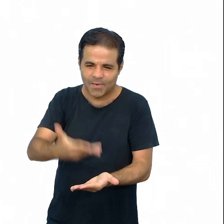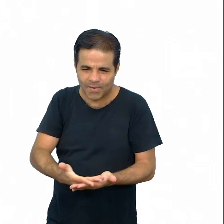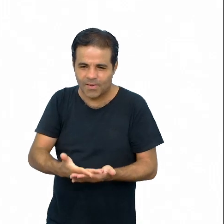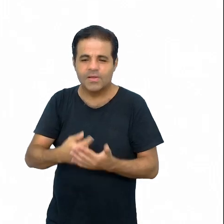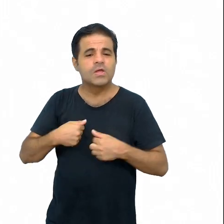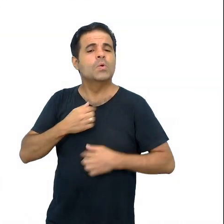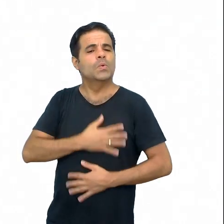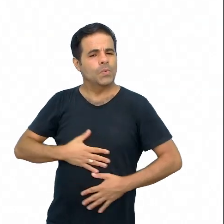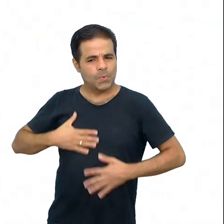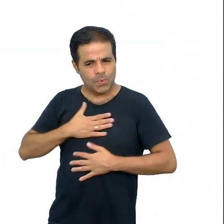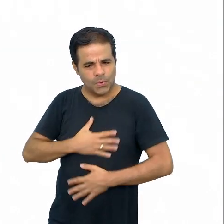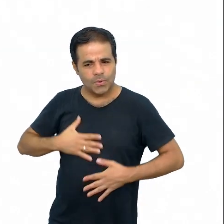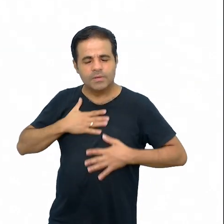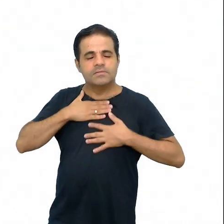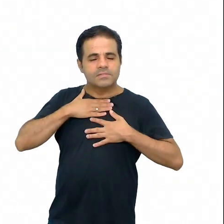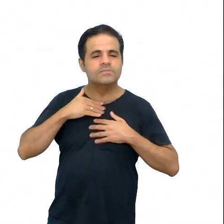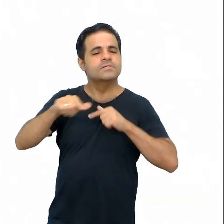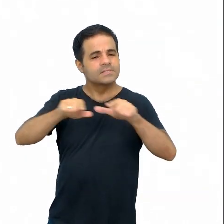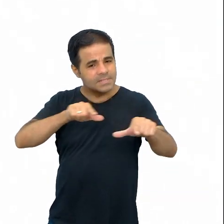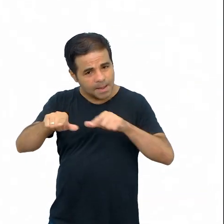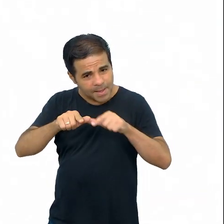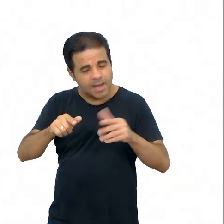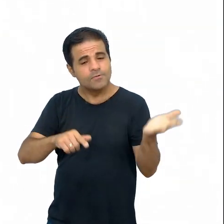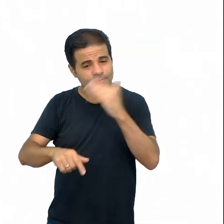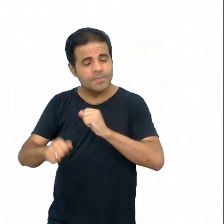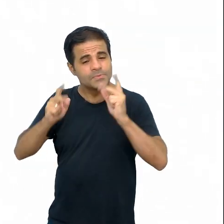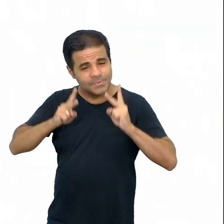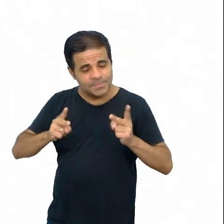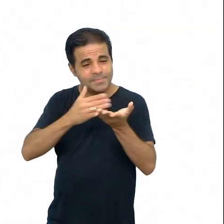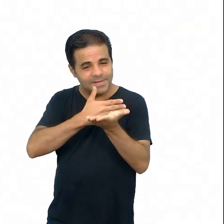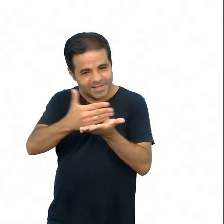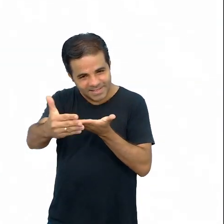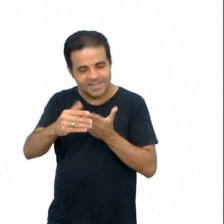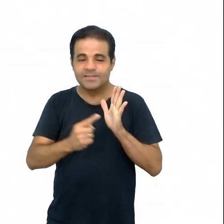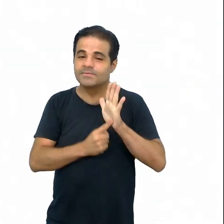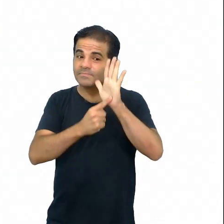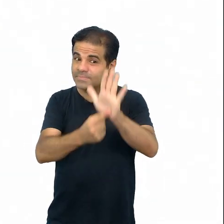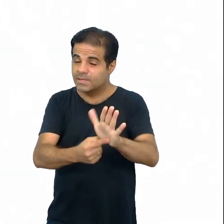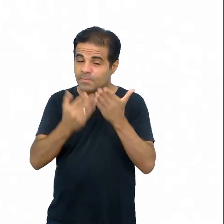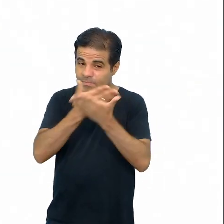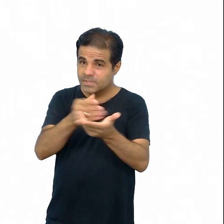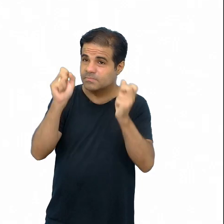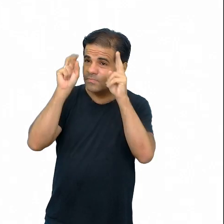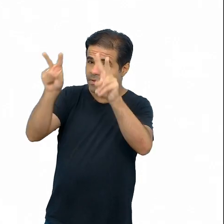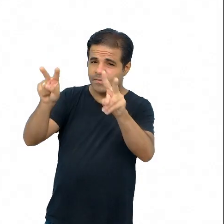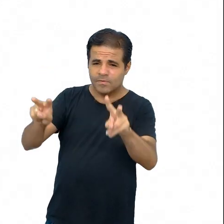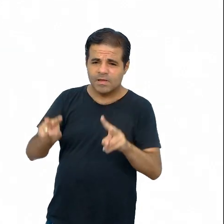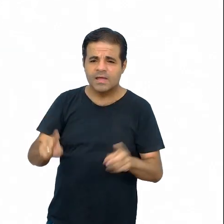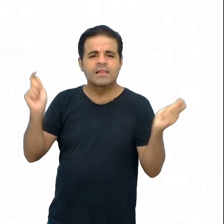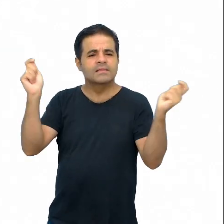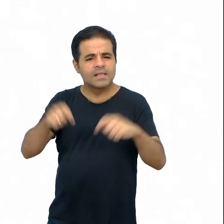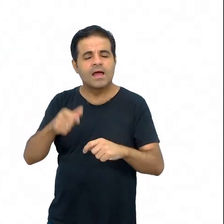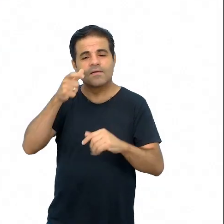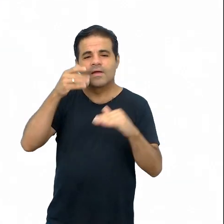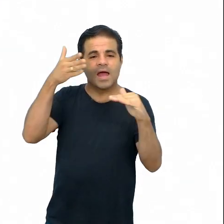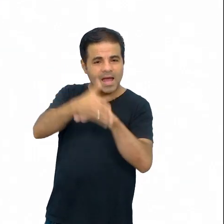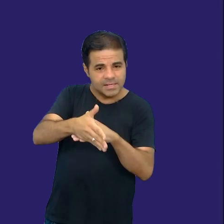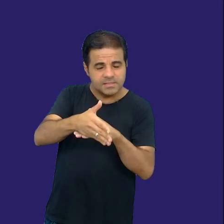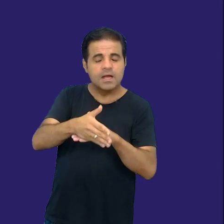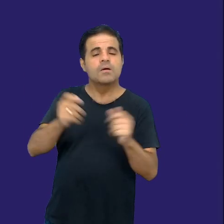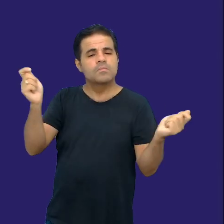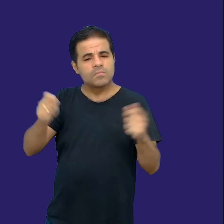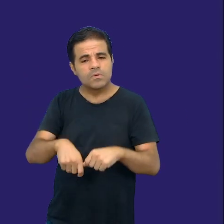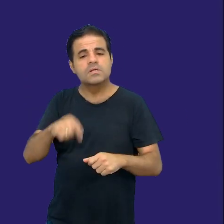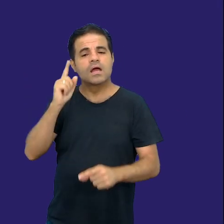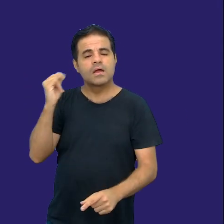gosto bastante desse trabalho. Então, vamos dar início aqui à nossa apresentação para que vocês possam acessar.